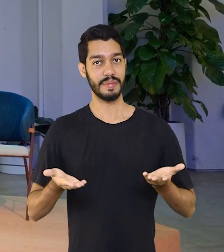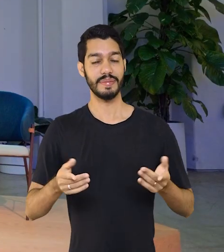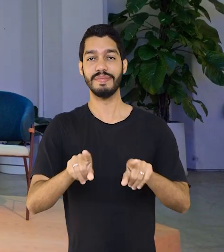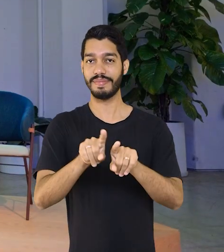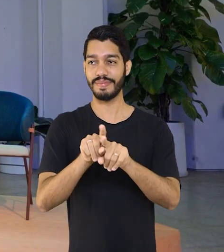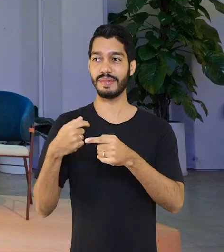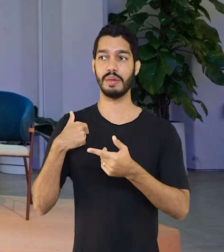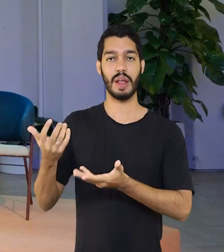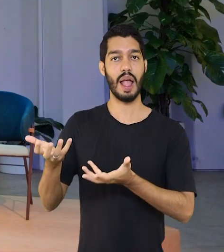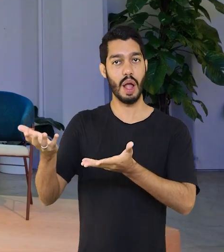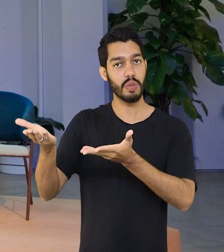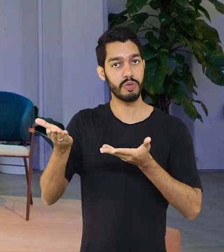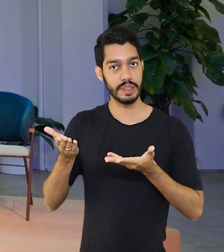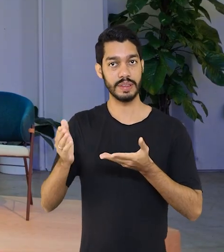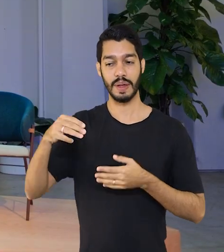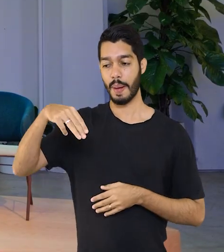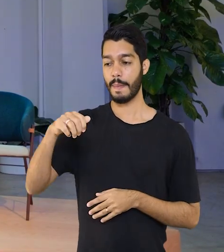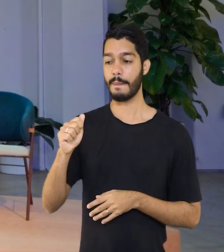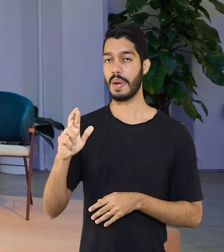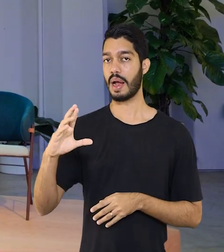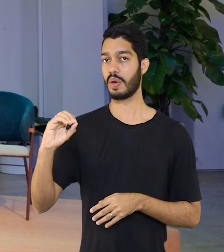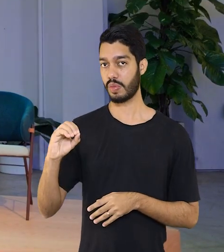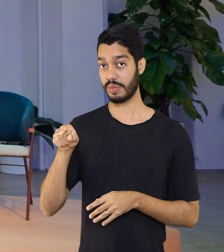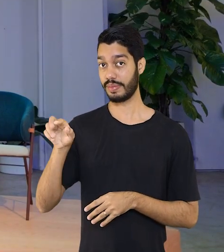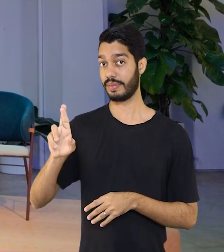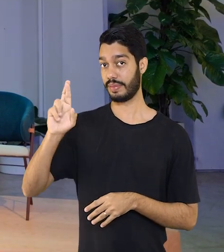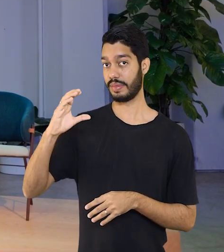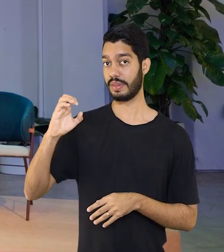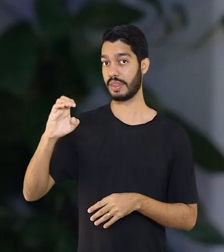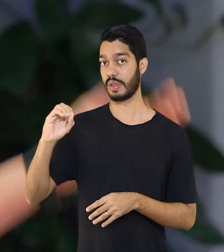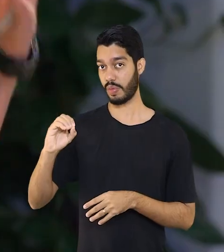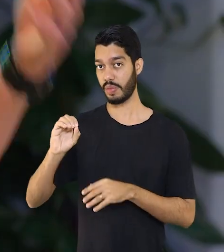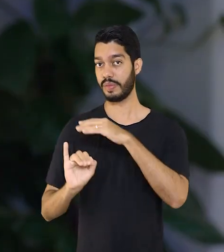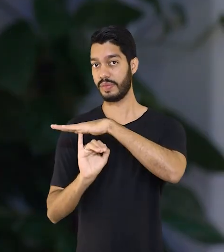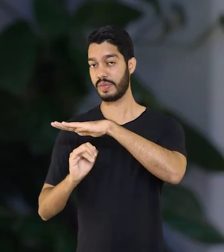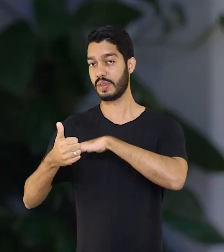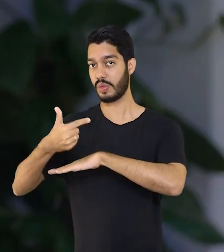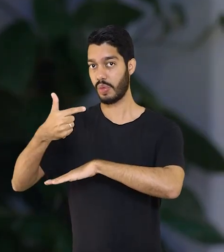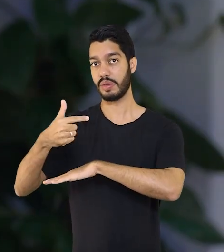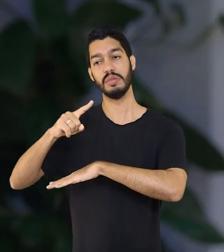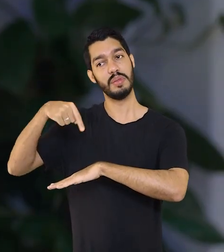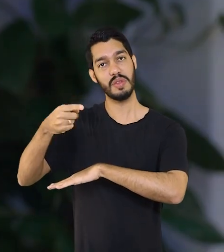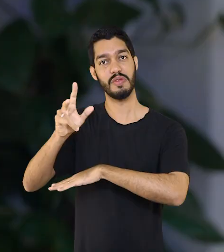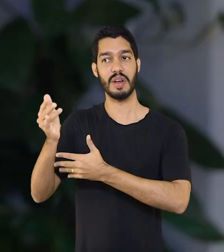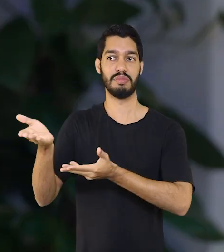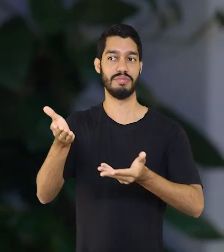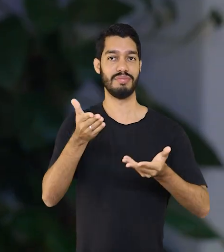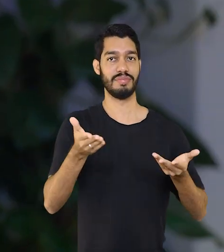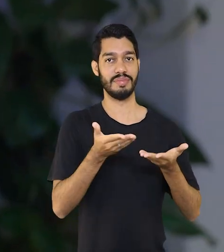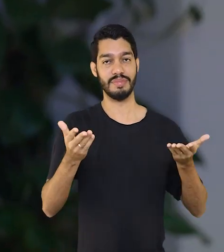para fazer uma breve explanação o Marco Antônio, CEO do Instituto 12, que posteriormente vai chamar os